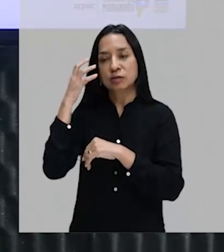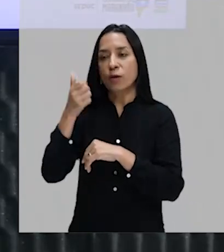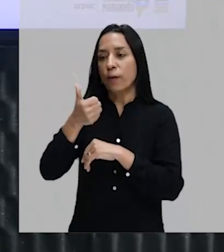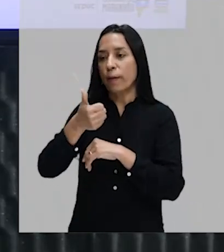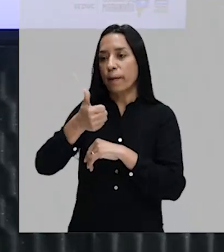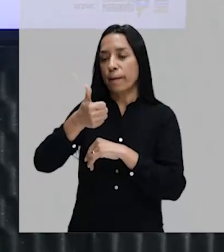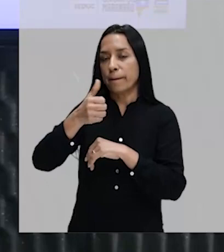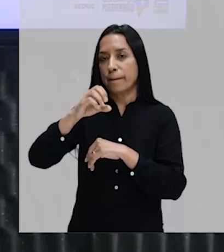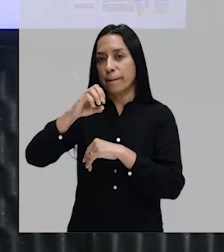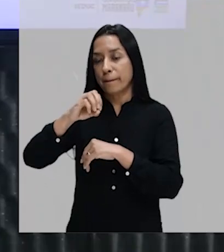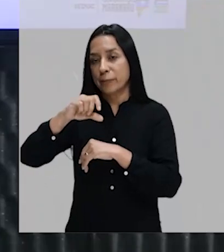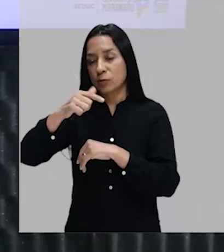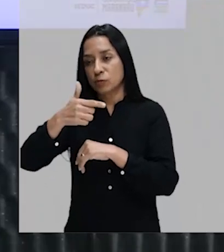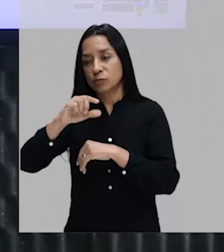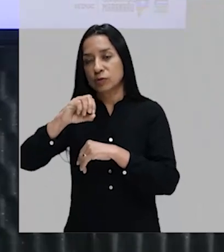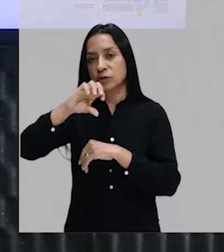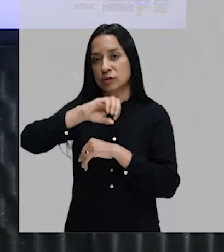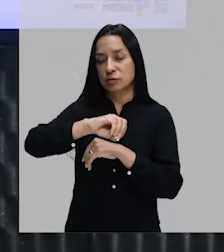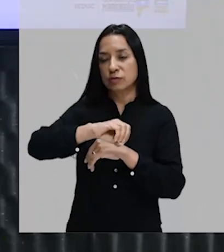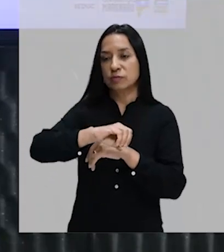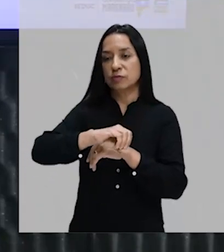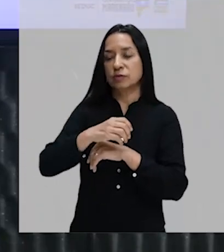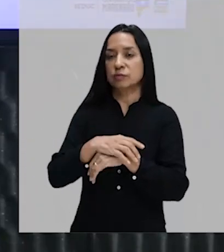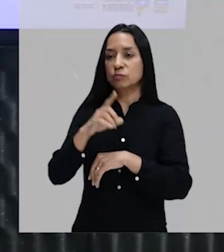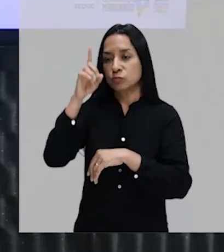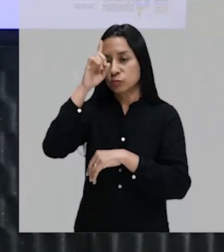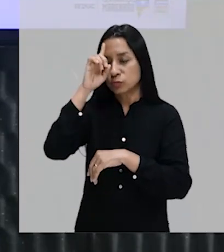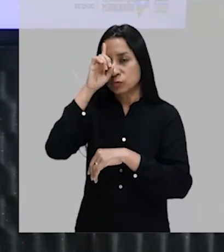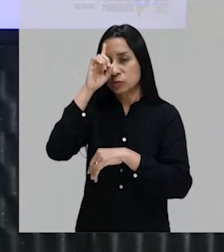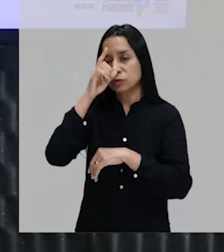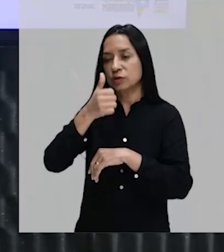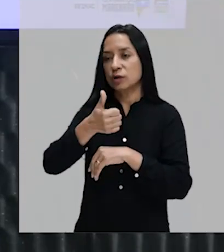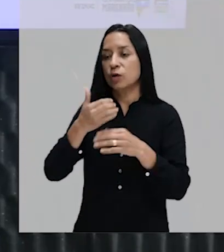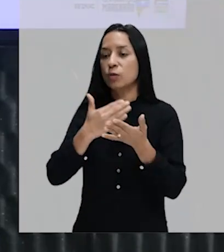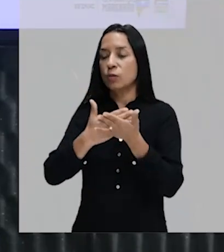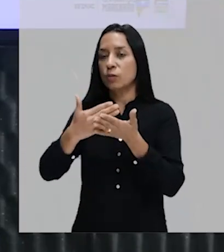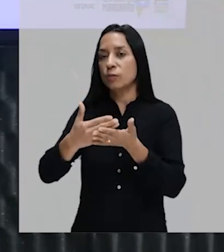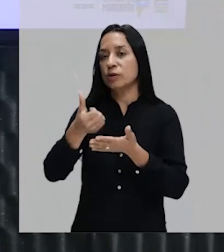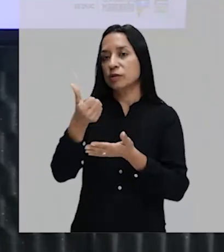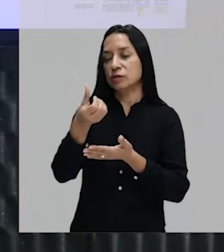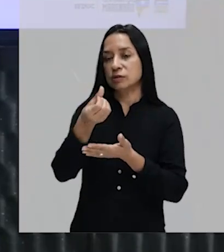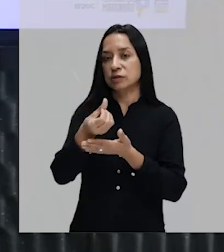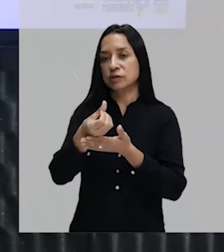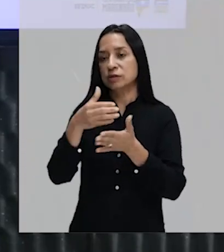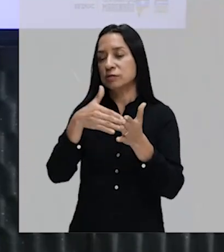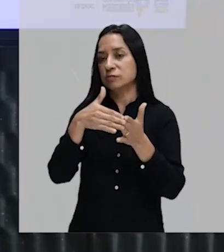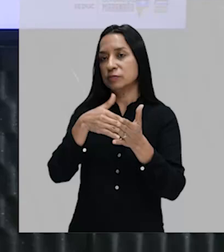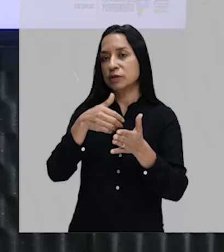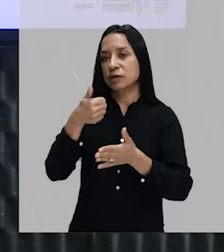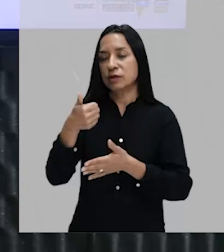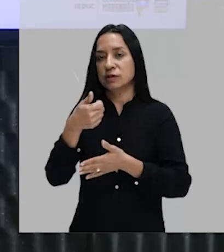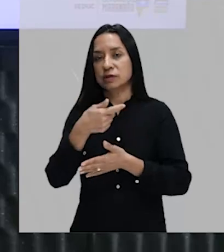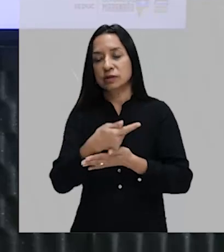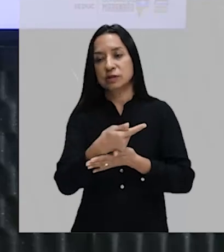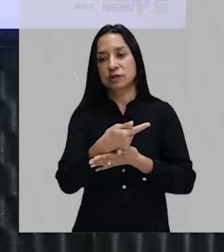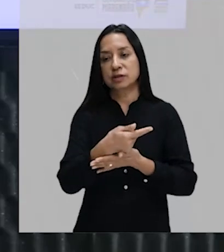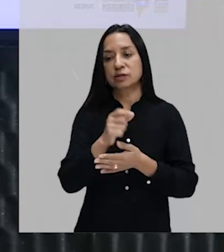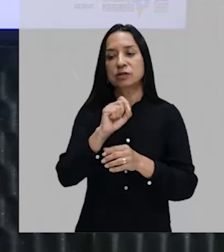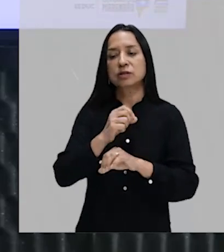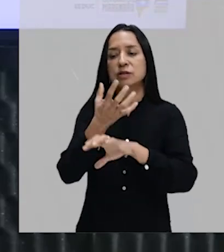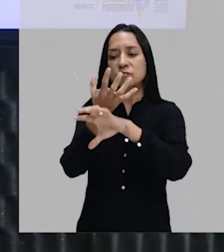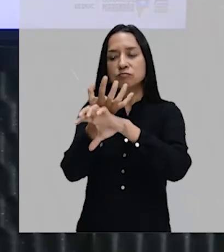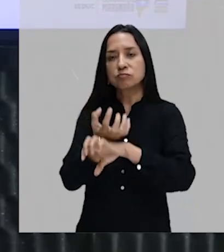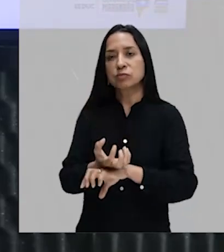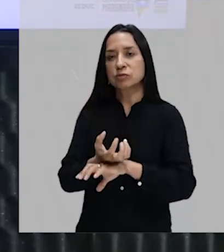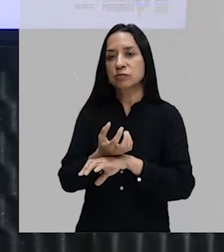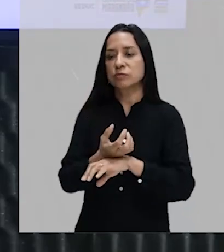1290 MHz, todos os dias das 16 às 17. E ainda assim, para quem tem Spotify e quer fazer aquela limpeza em casa,